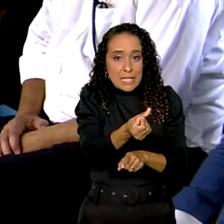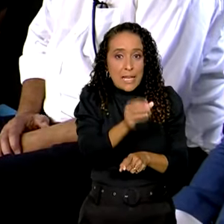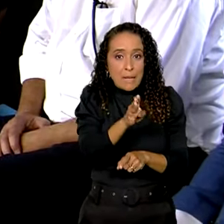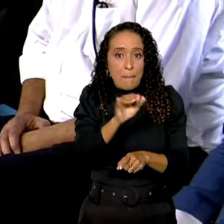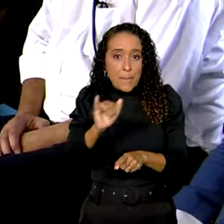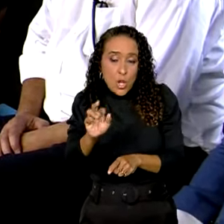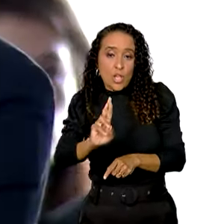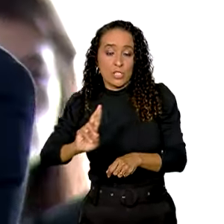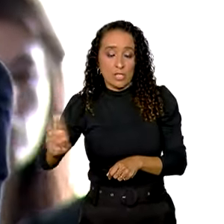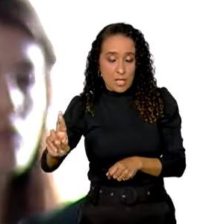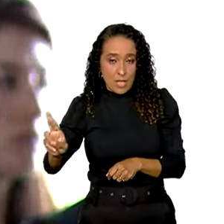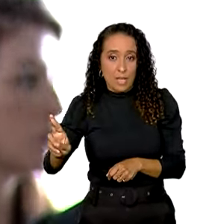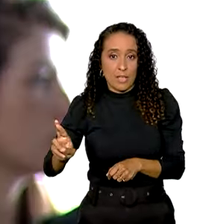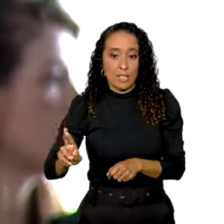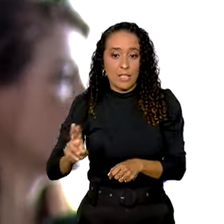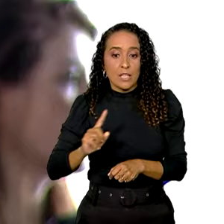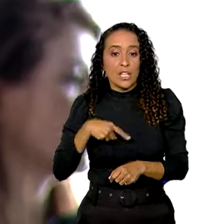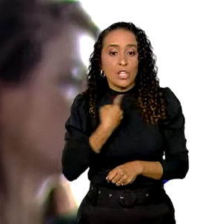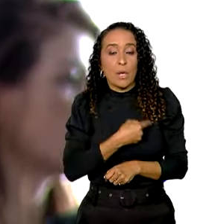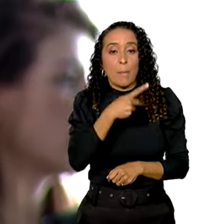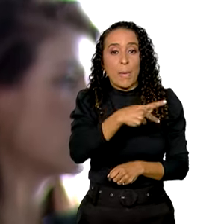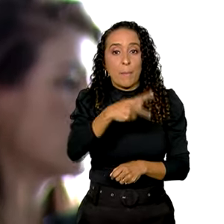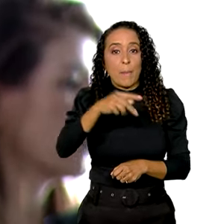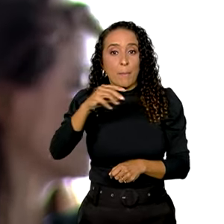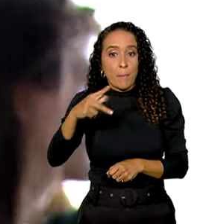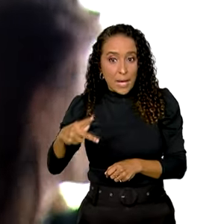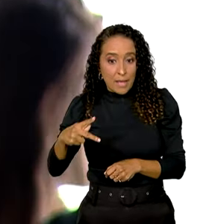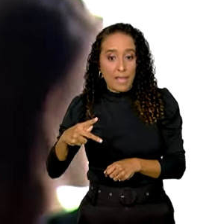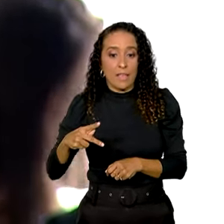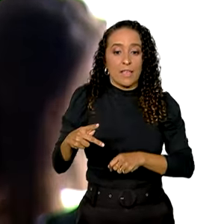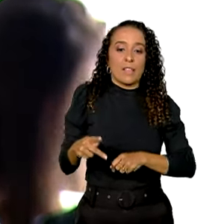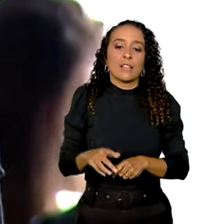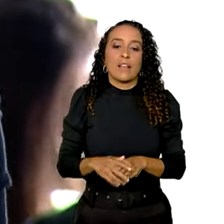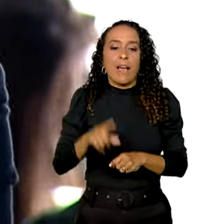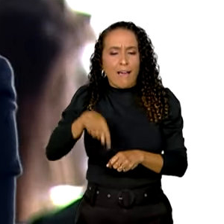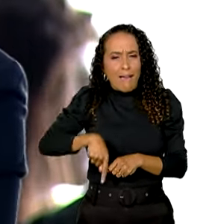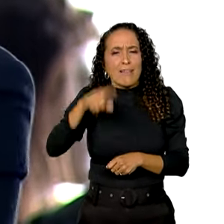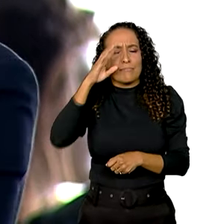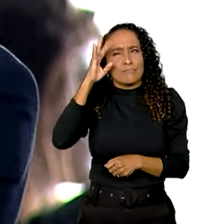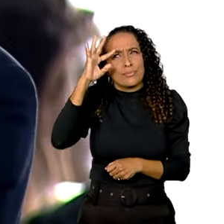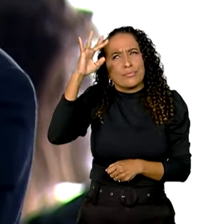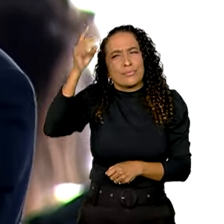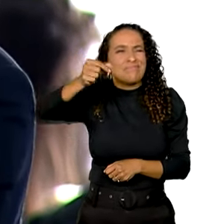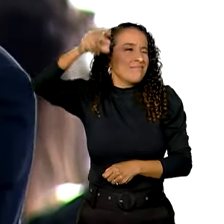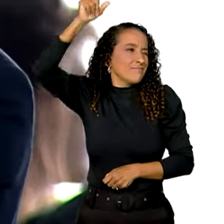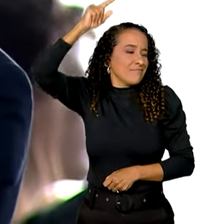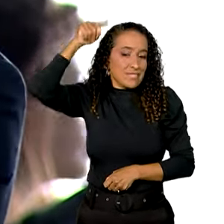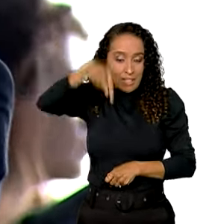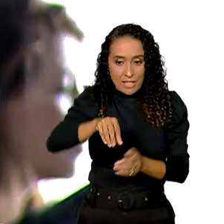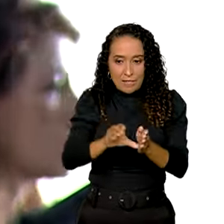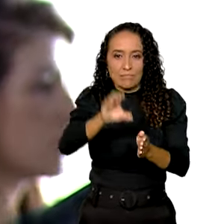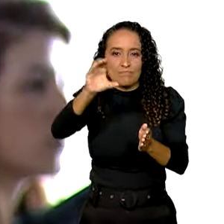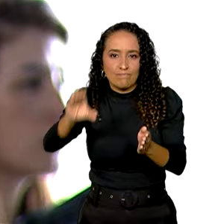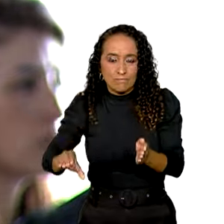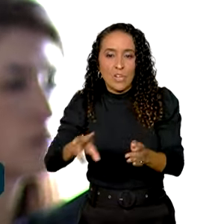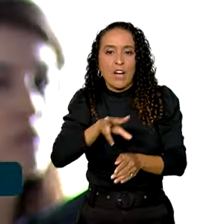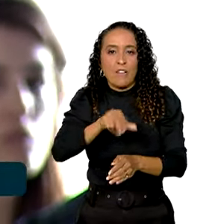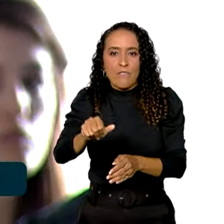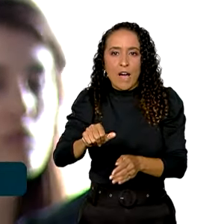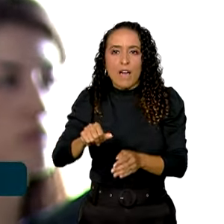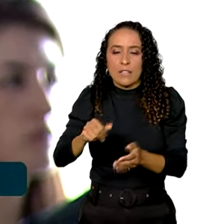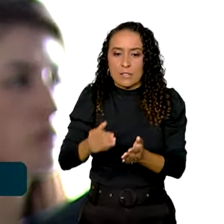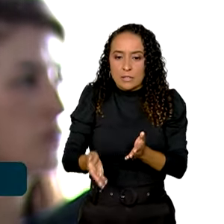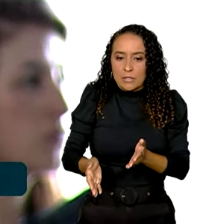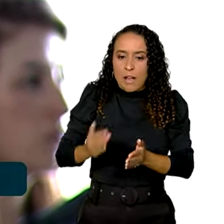de reais, que é a nossa PPP da dragagem, um sonho antigo aqui do Porto, que vai aumentar o calado